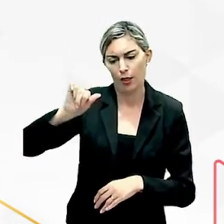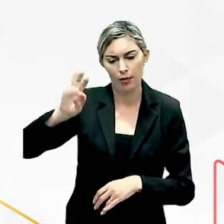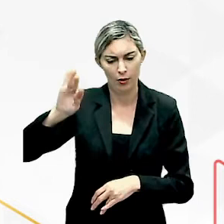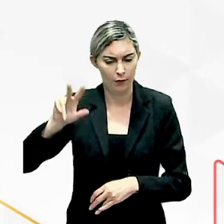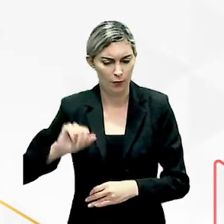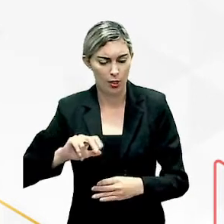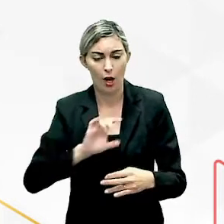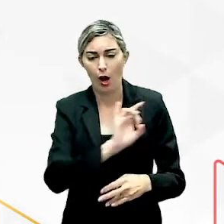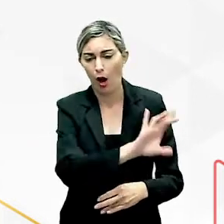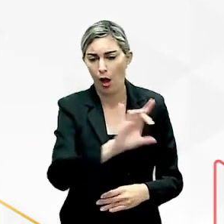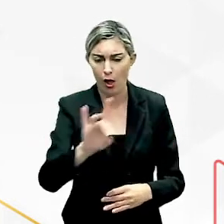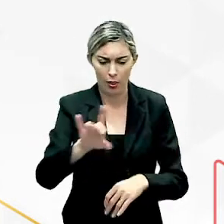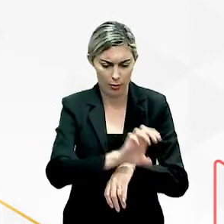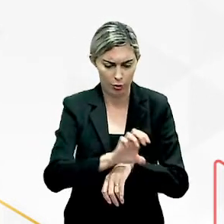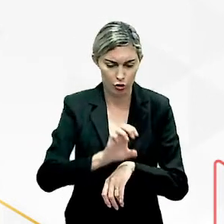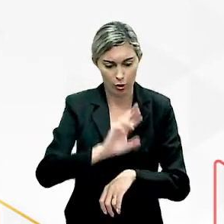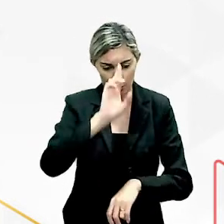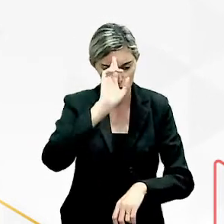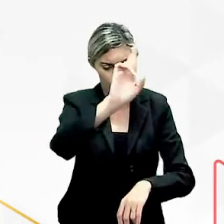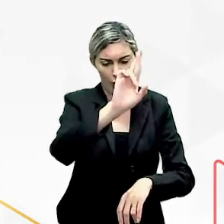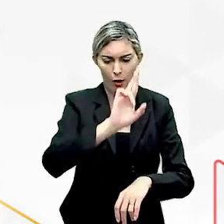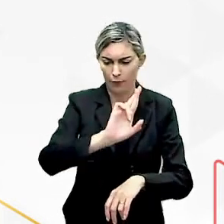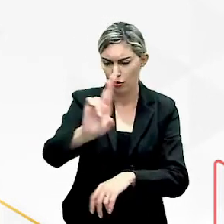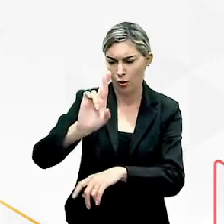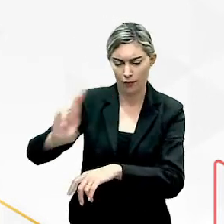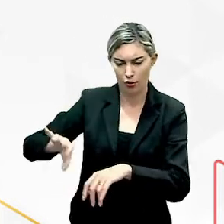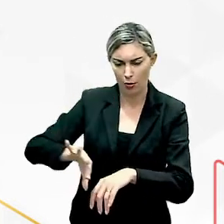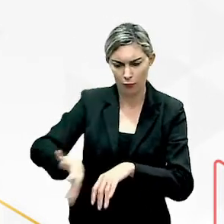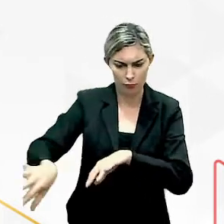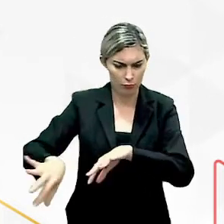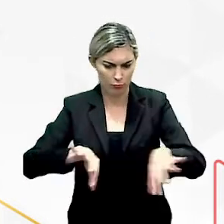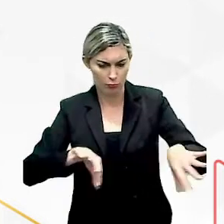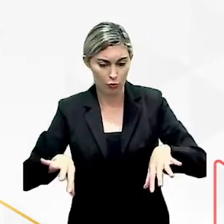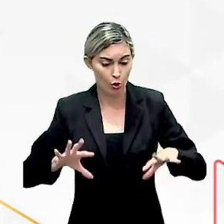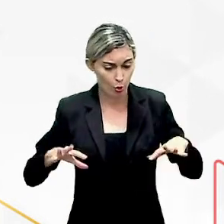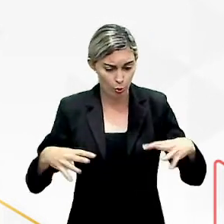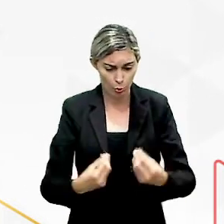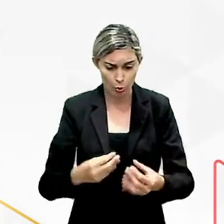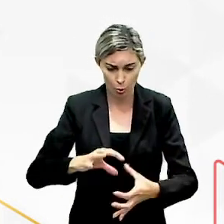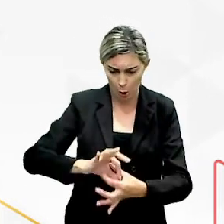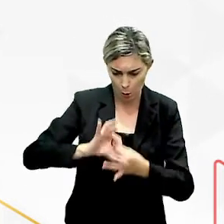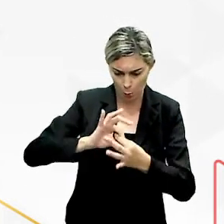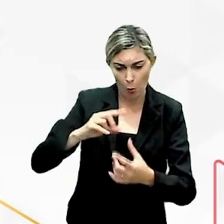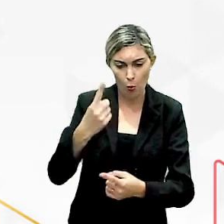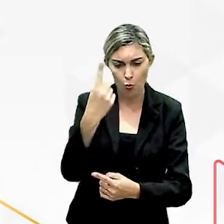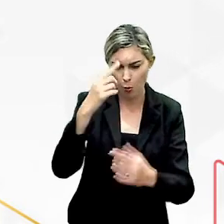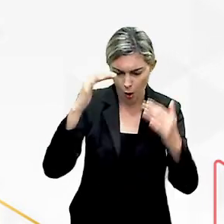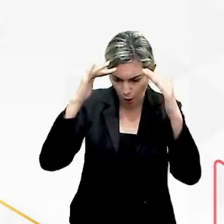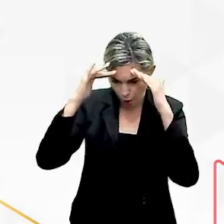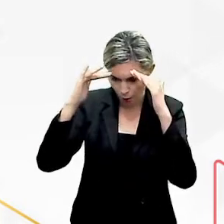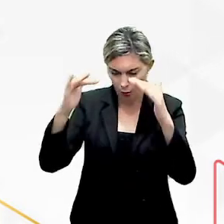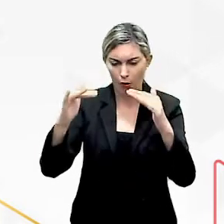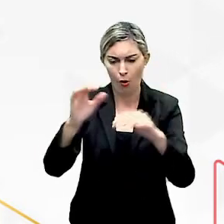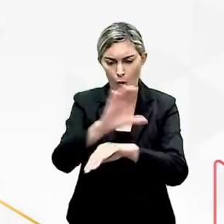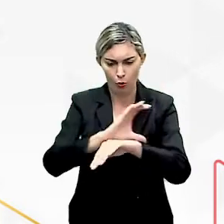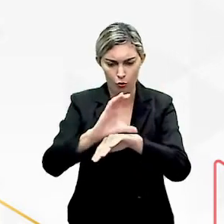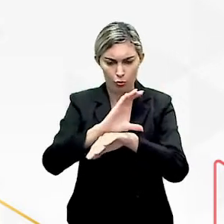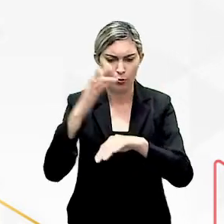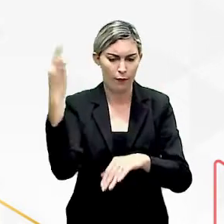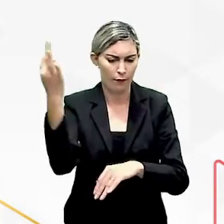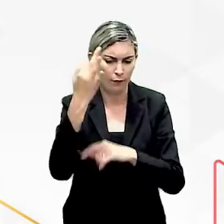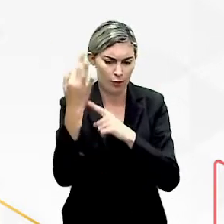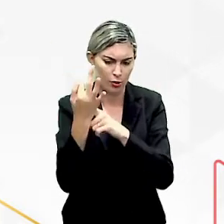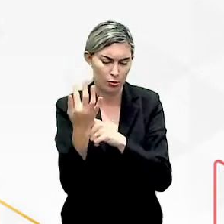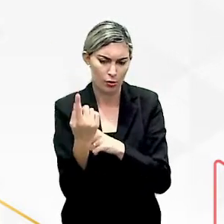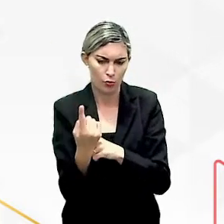que cada estado possui autonomia uns dos outros, mas todos estão submissos à Constituição Federal.